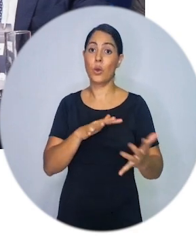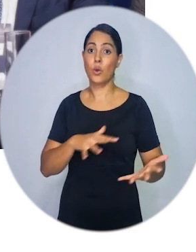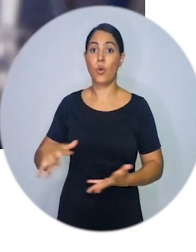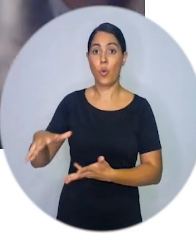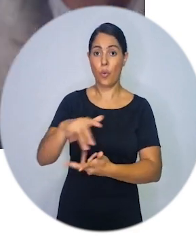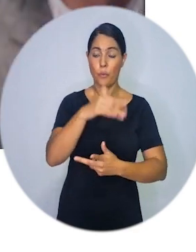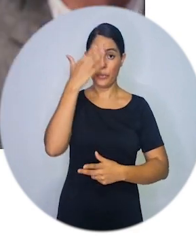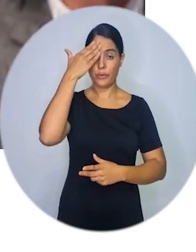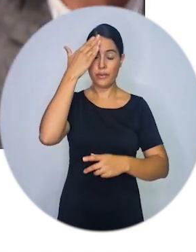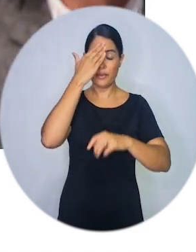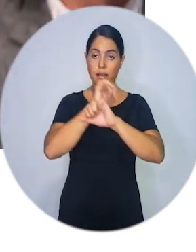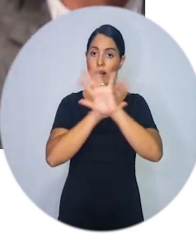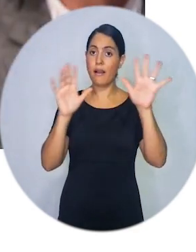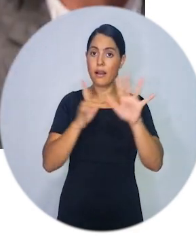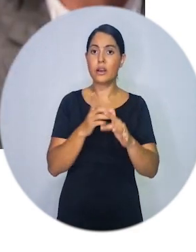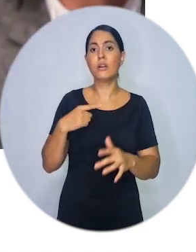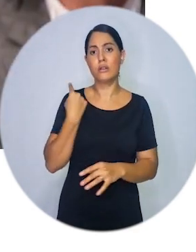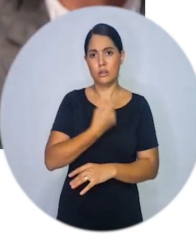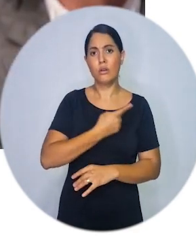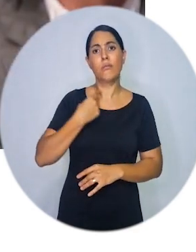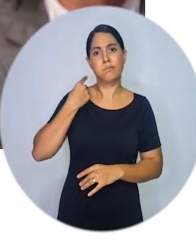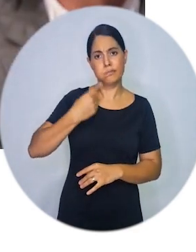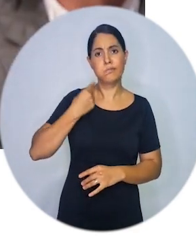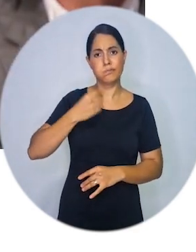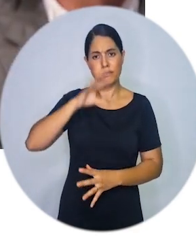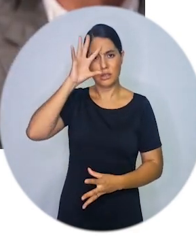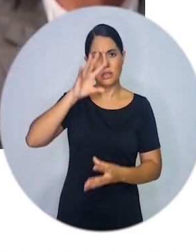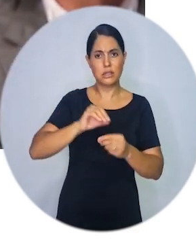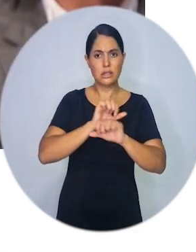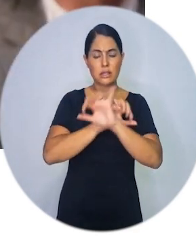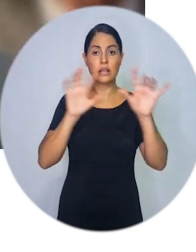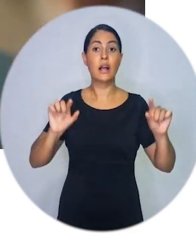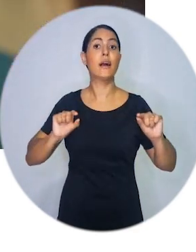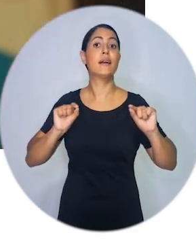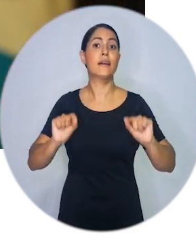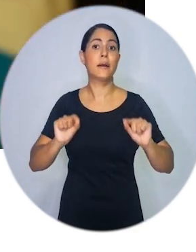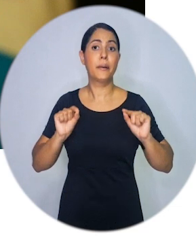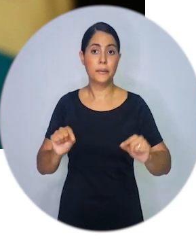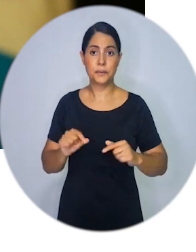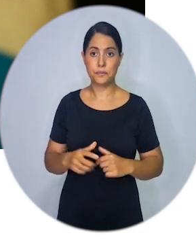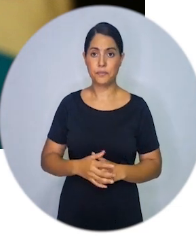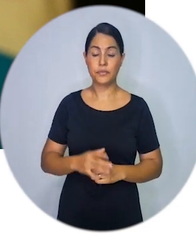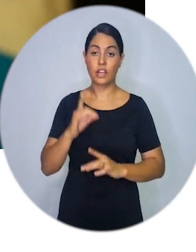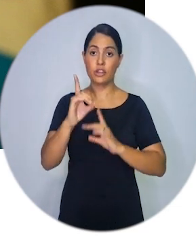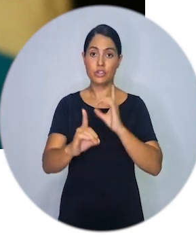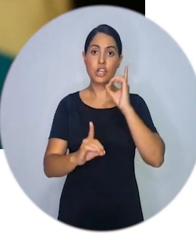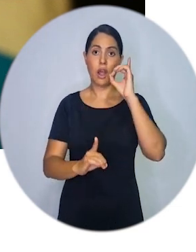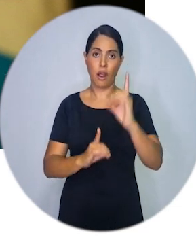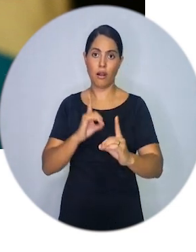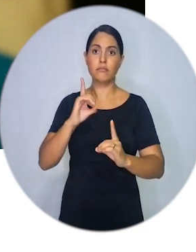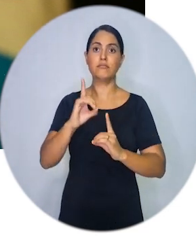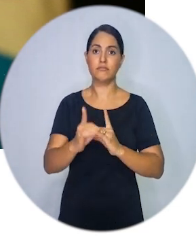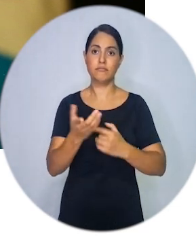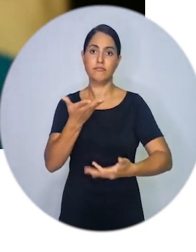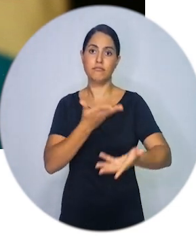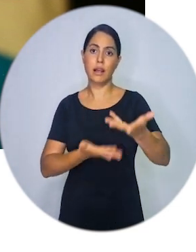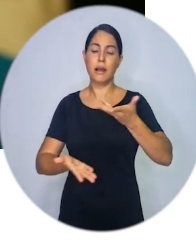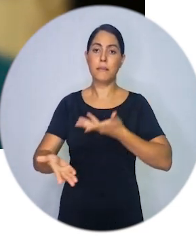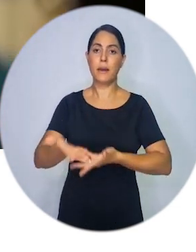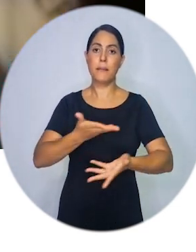e nós advogados, mais do que ninguém, devemos ter essa pregação de que com o